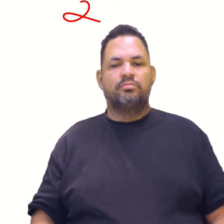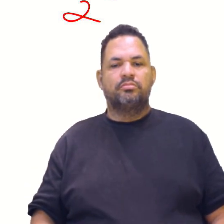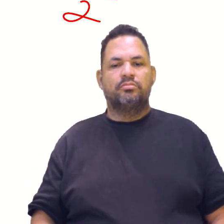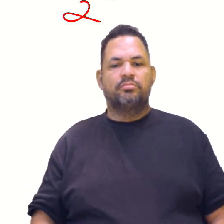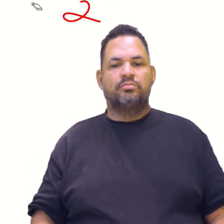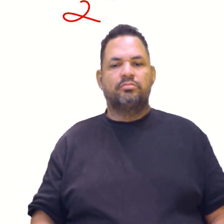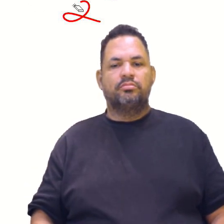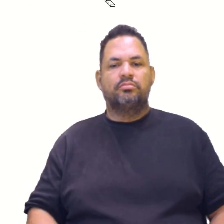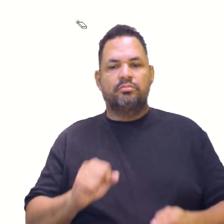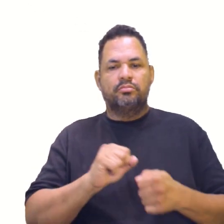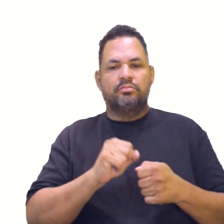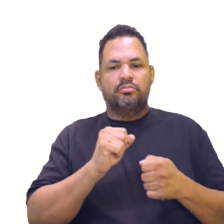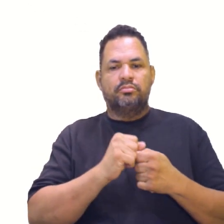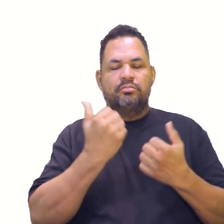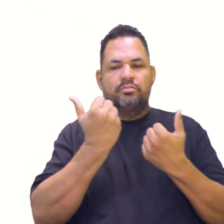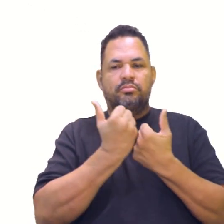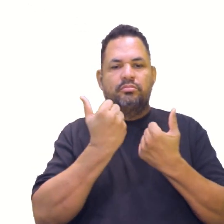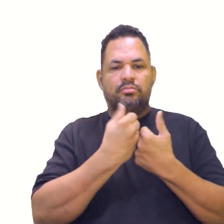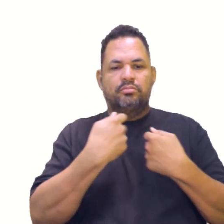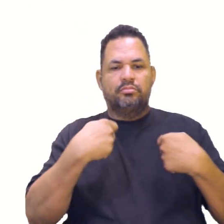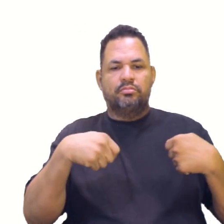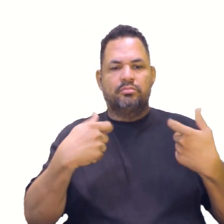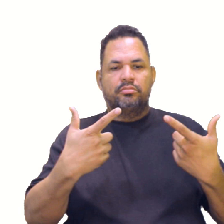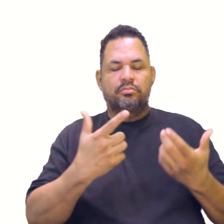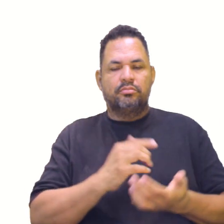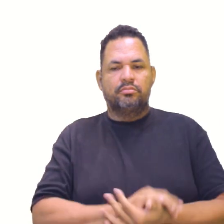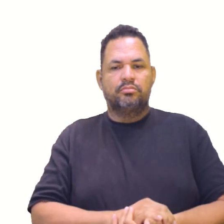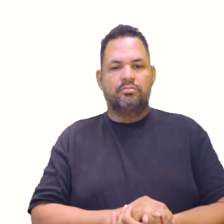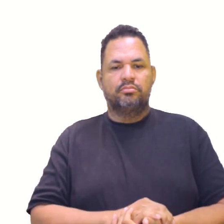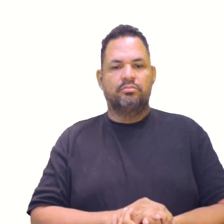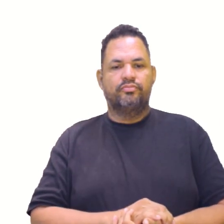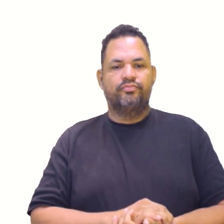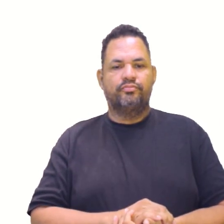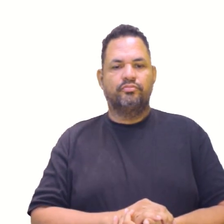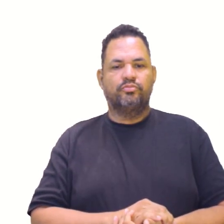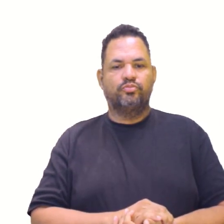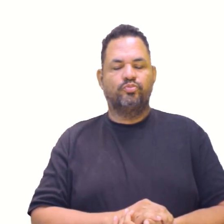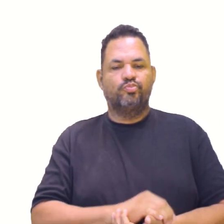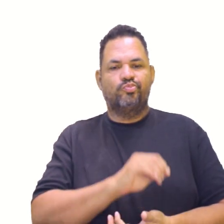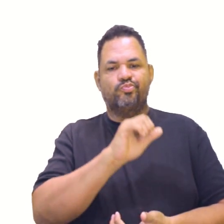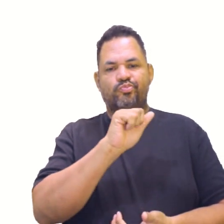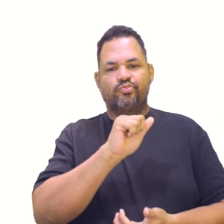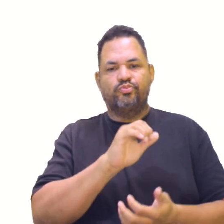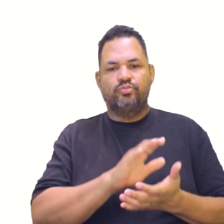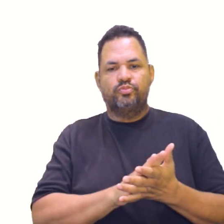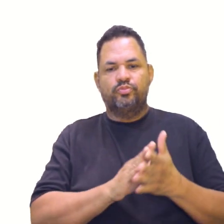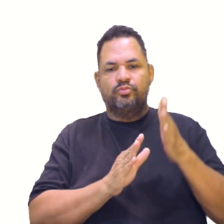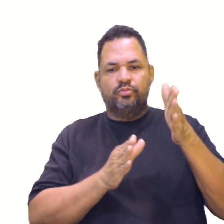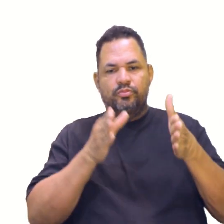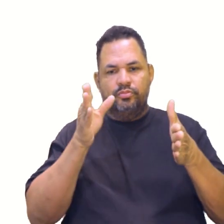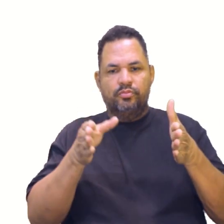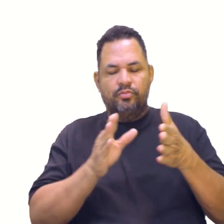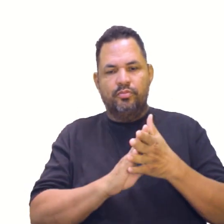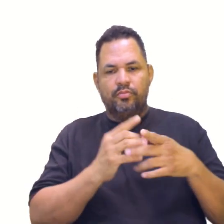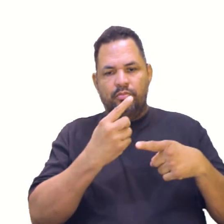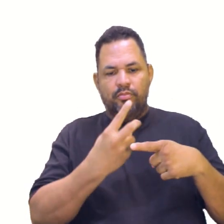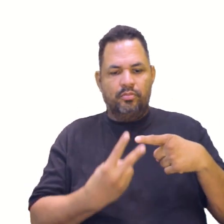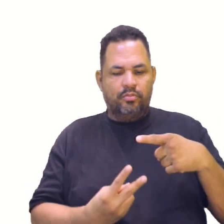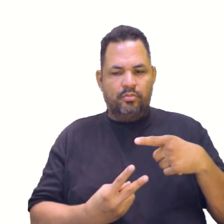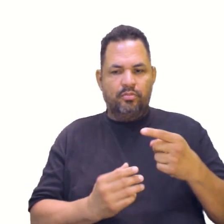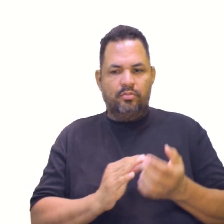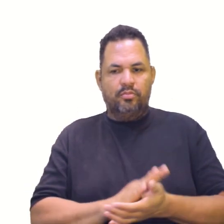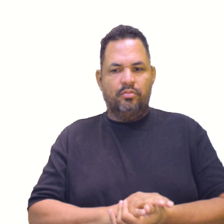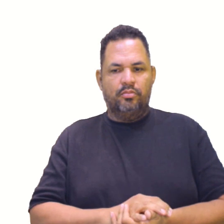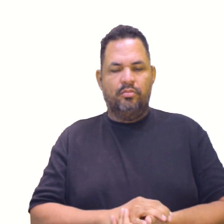fazer a substituição necessária aqui. Tem que deixar um espacinho, né? Então, a área é igual ao módulo do determinante sobre